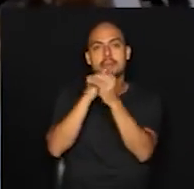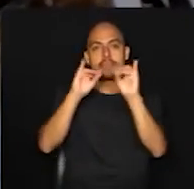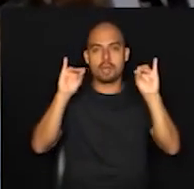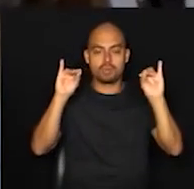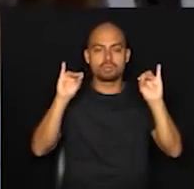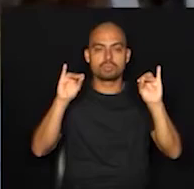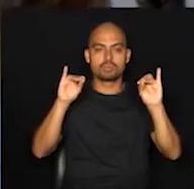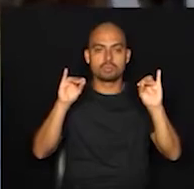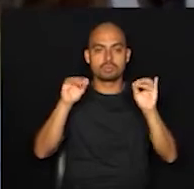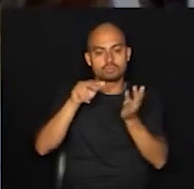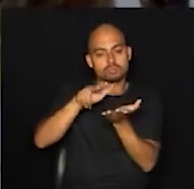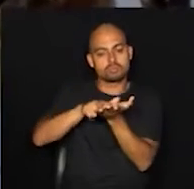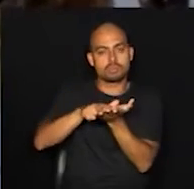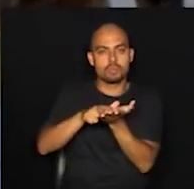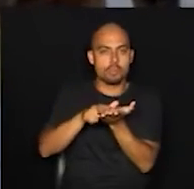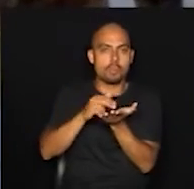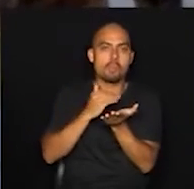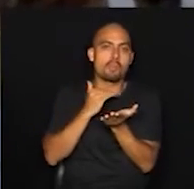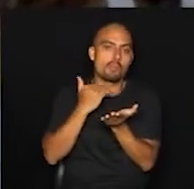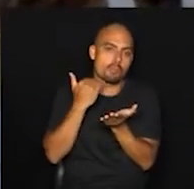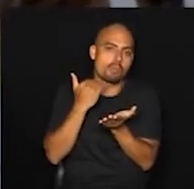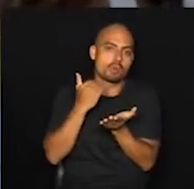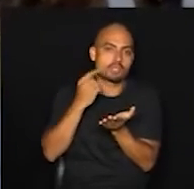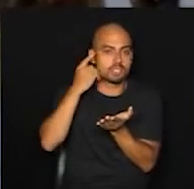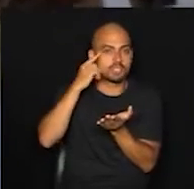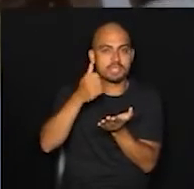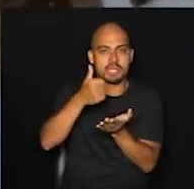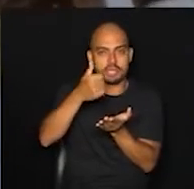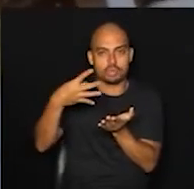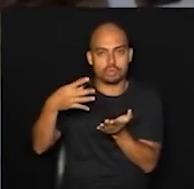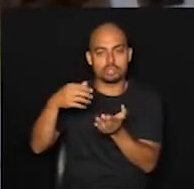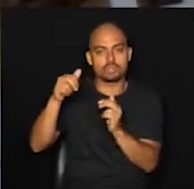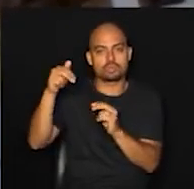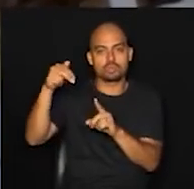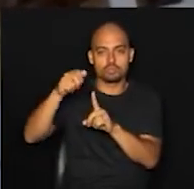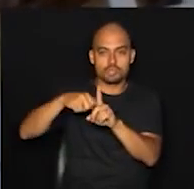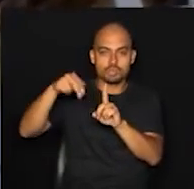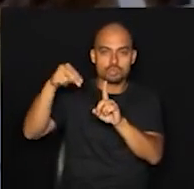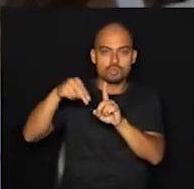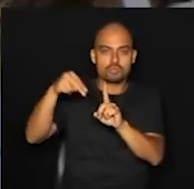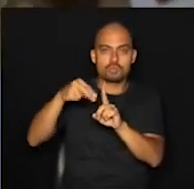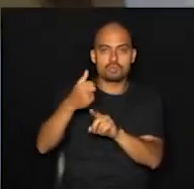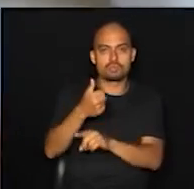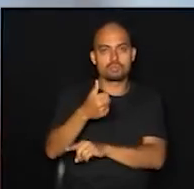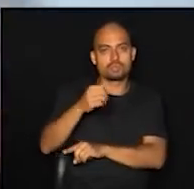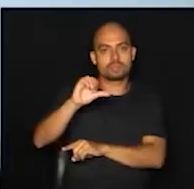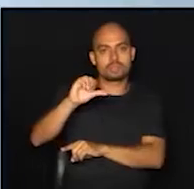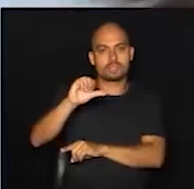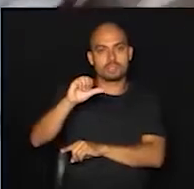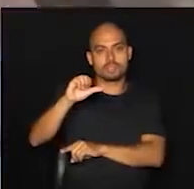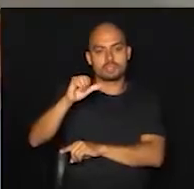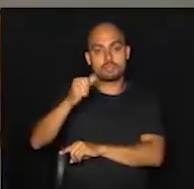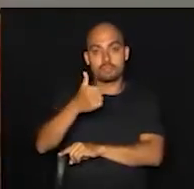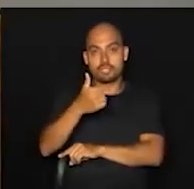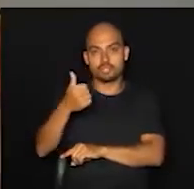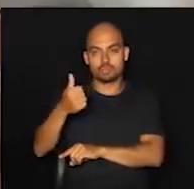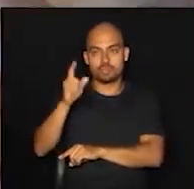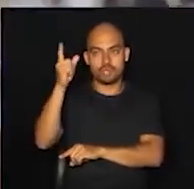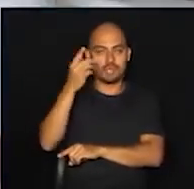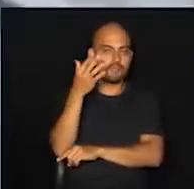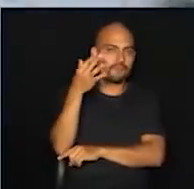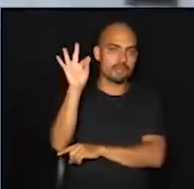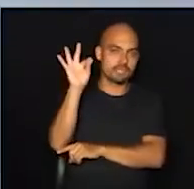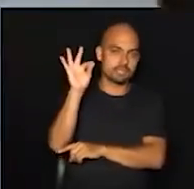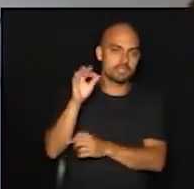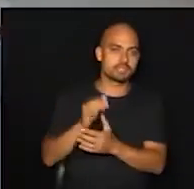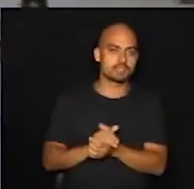morte em 14 de novembro de 1921. Fantástico. No castelo de Eu, na França, na Normandia. Isso